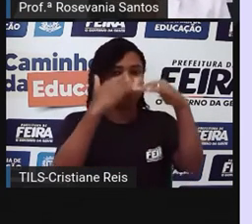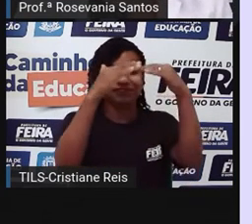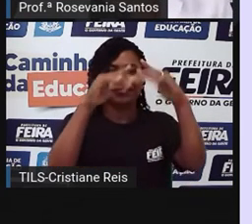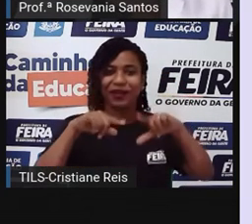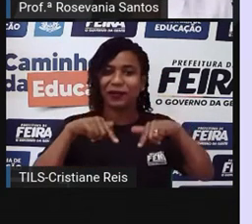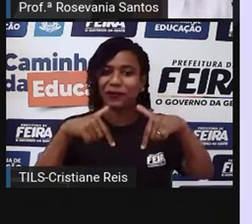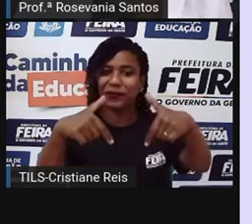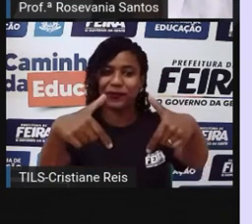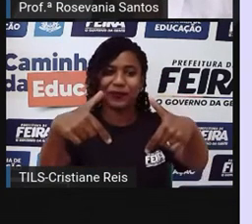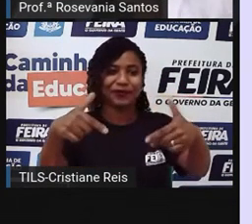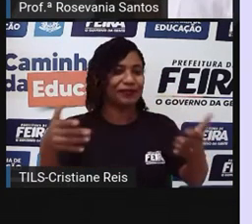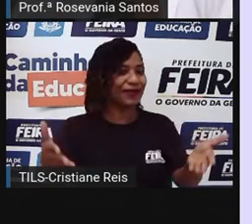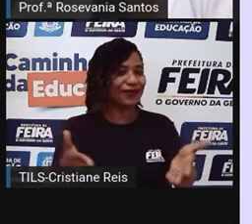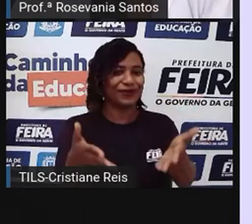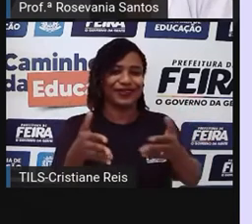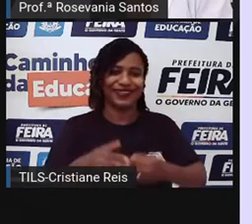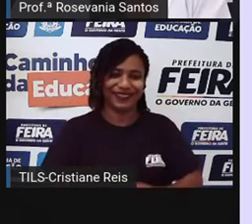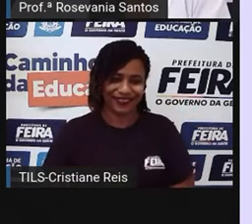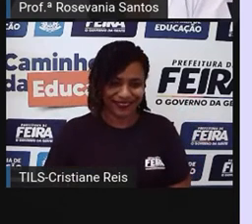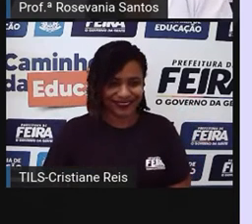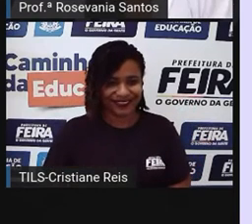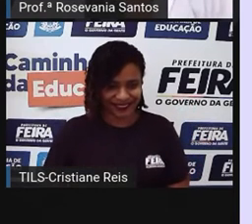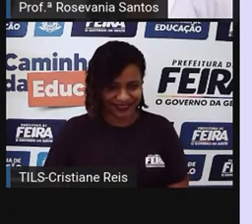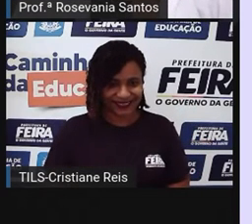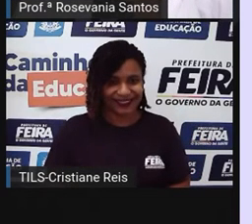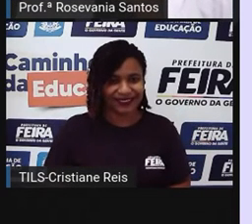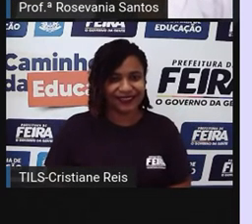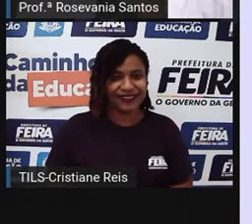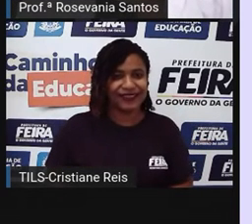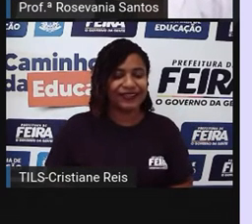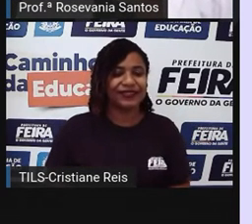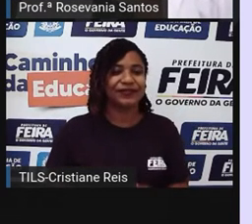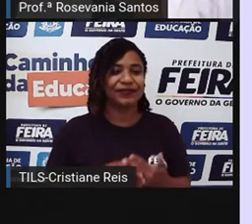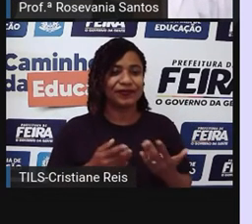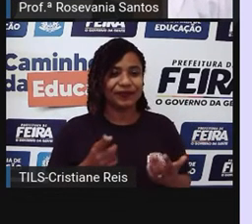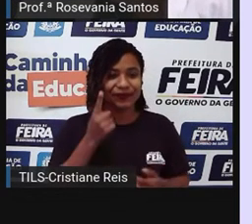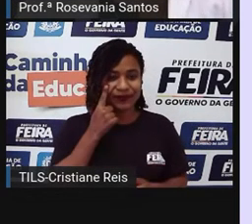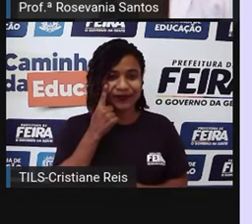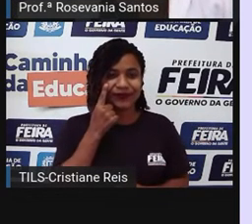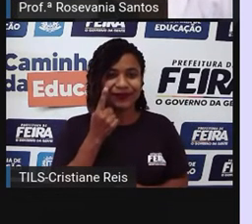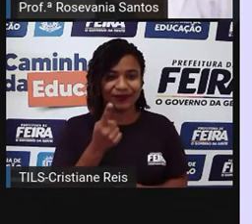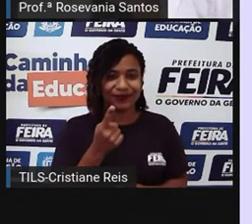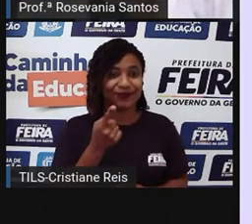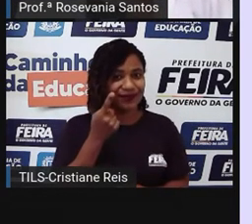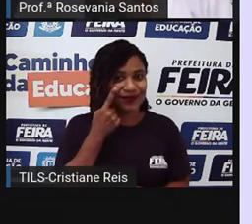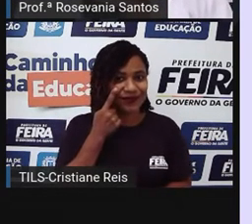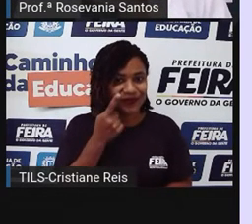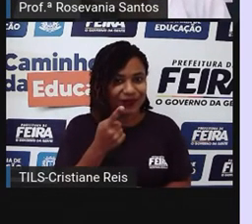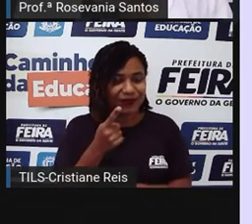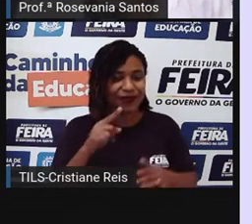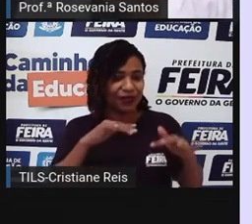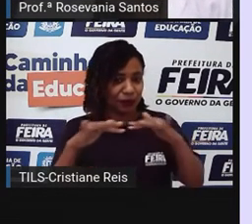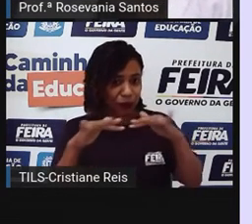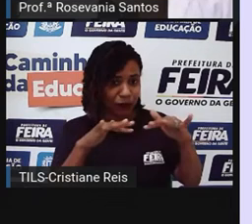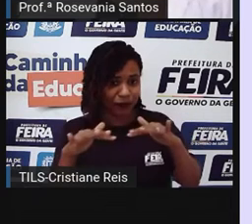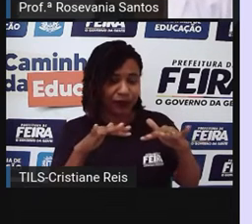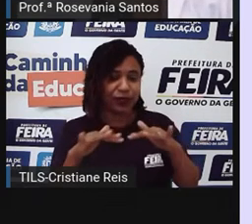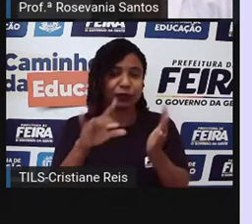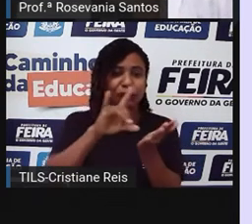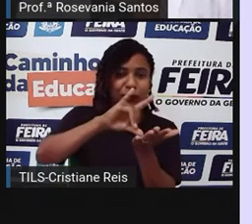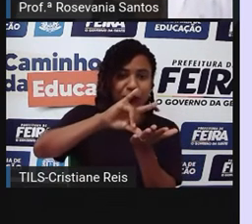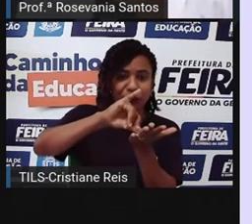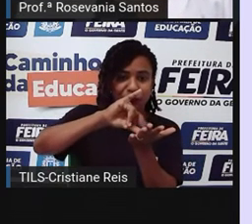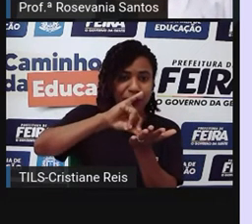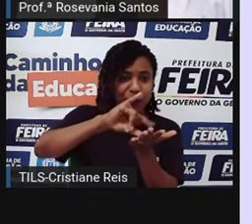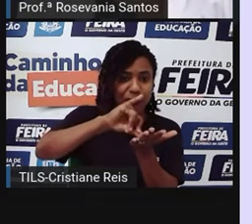né, com relação a isso. Então, como vocês, né, já viram, esse movimento de capitais e de